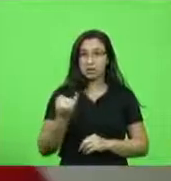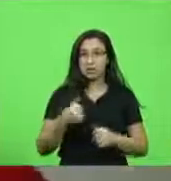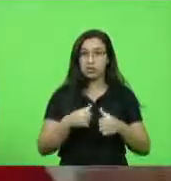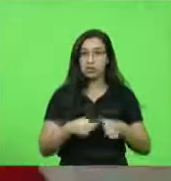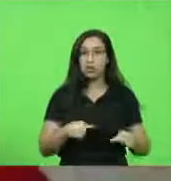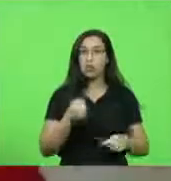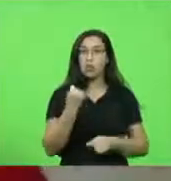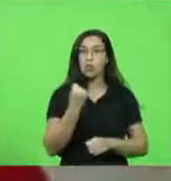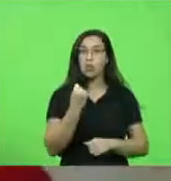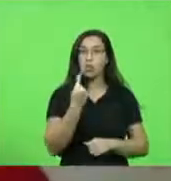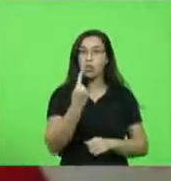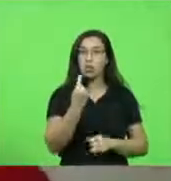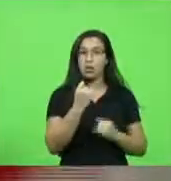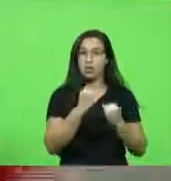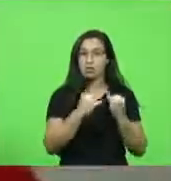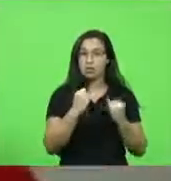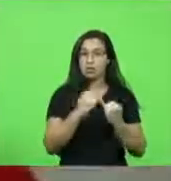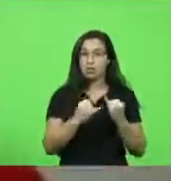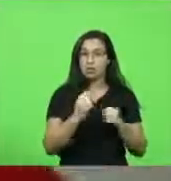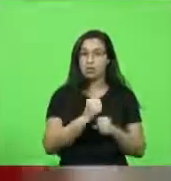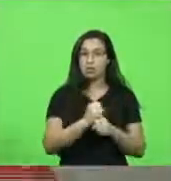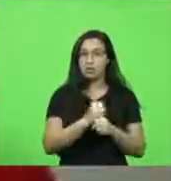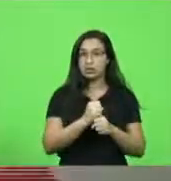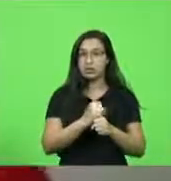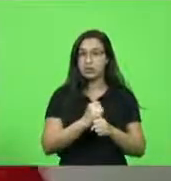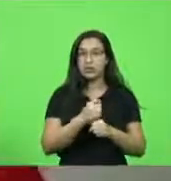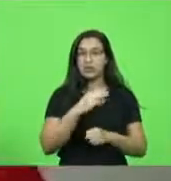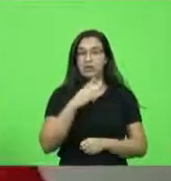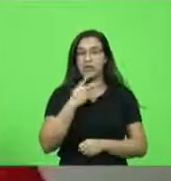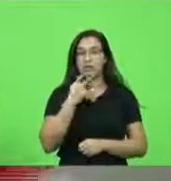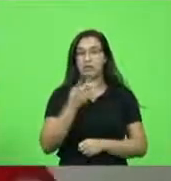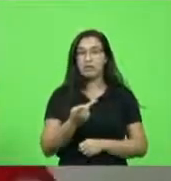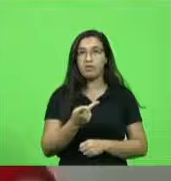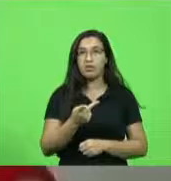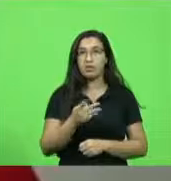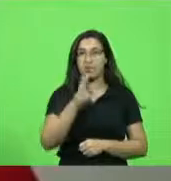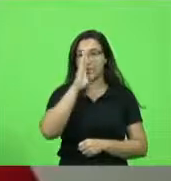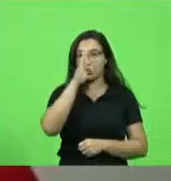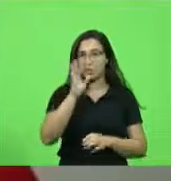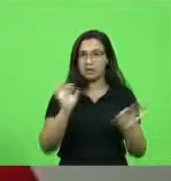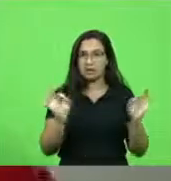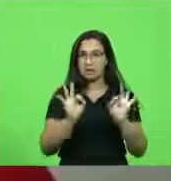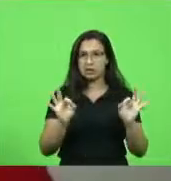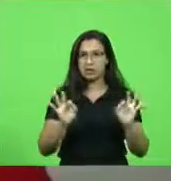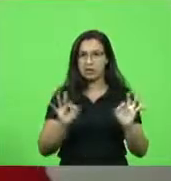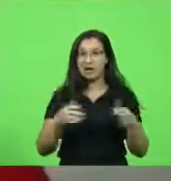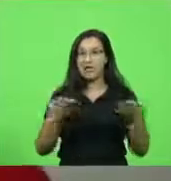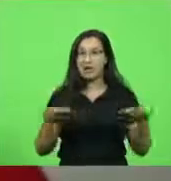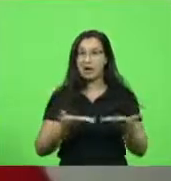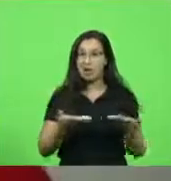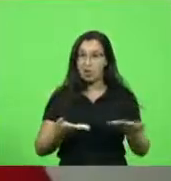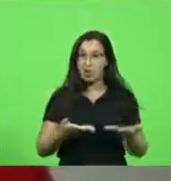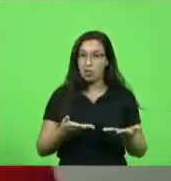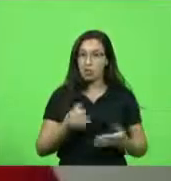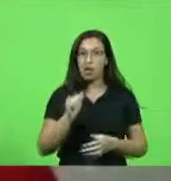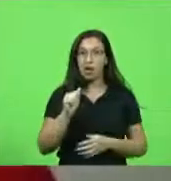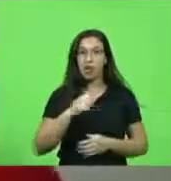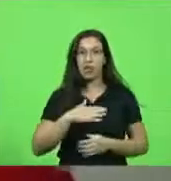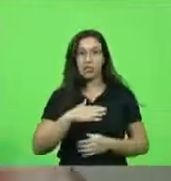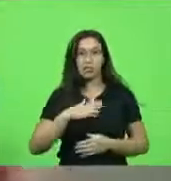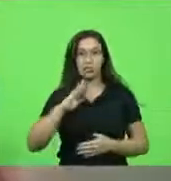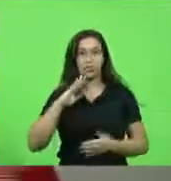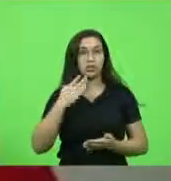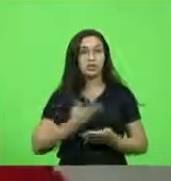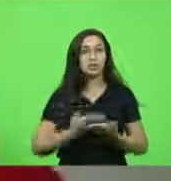meio, não se disse que era prioridade, por que agora, e esse projeto que está de agosto até